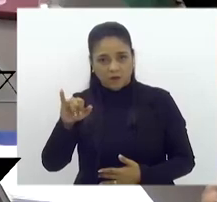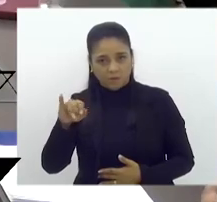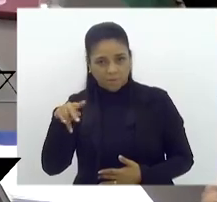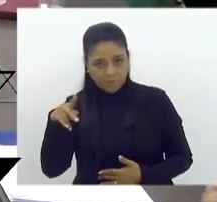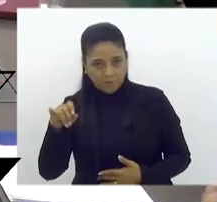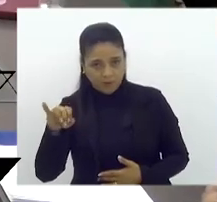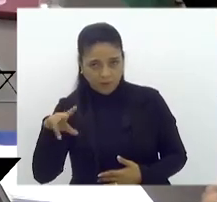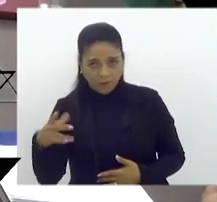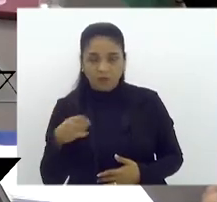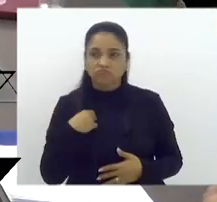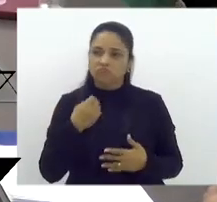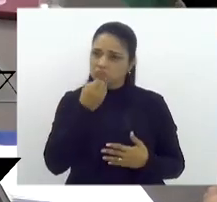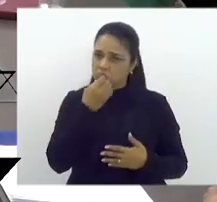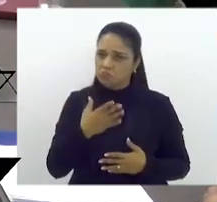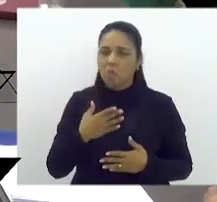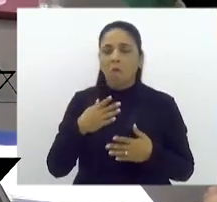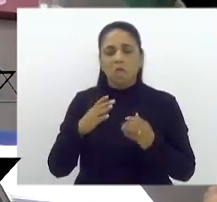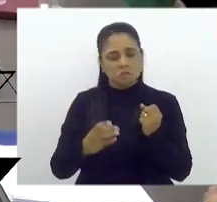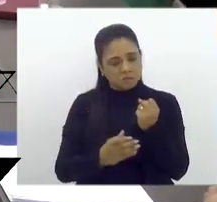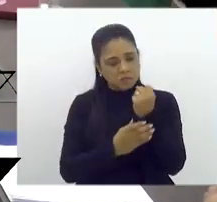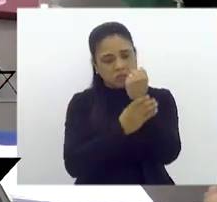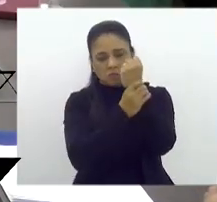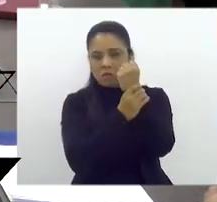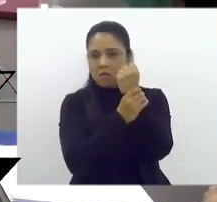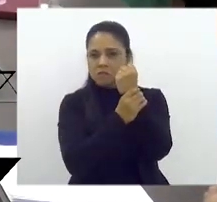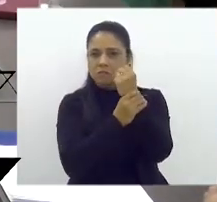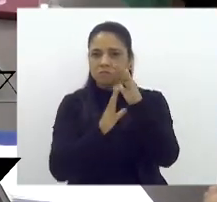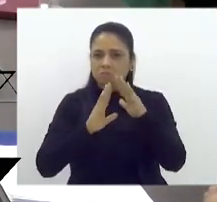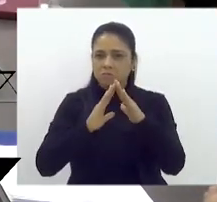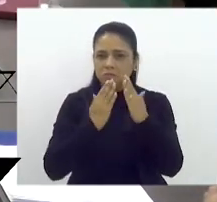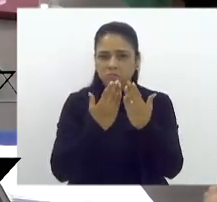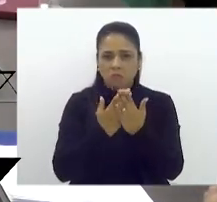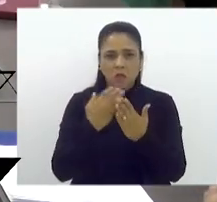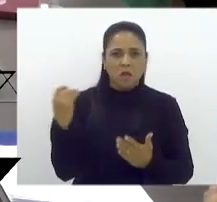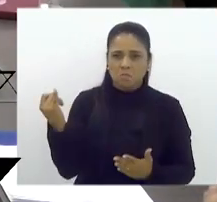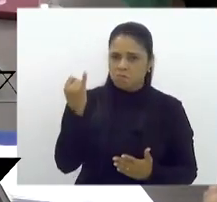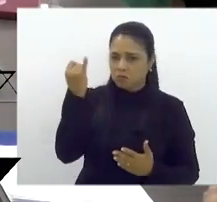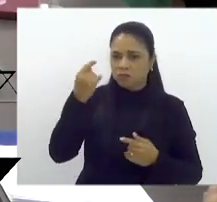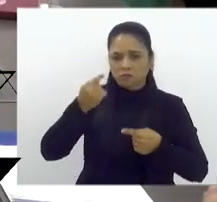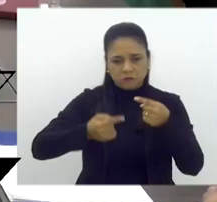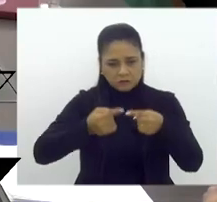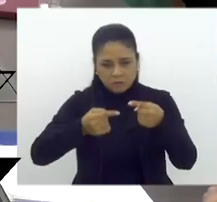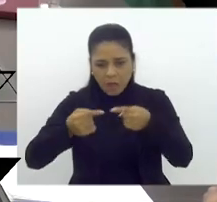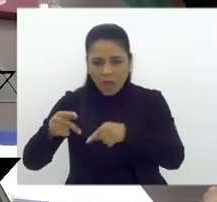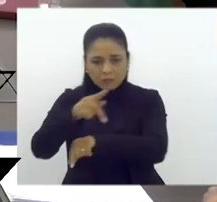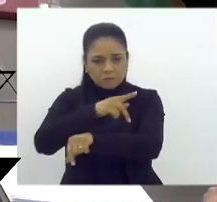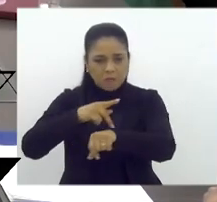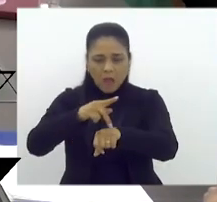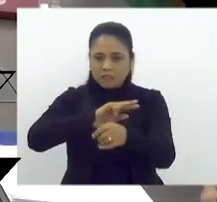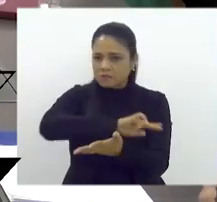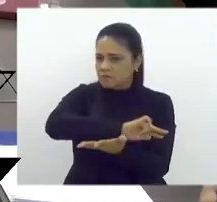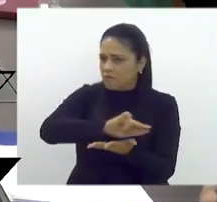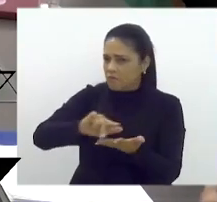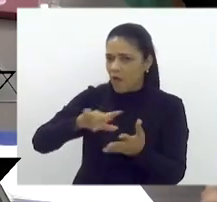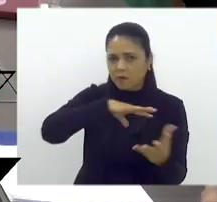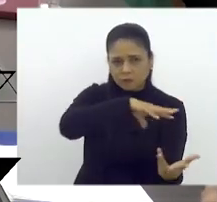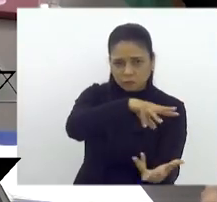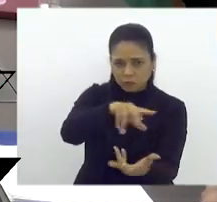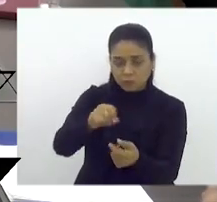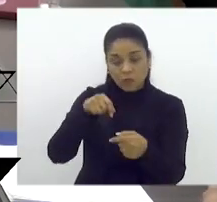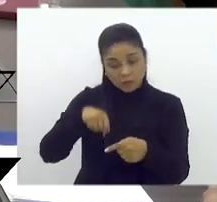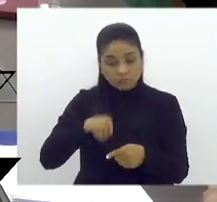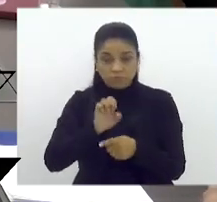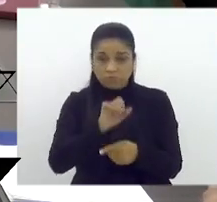A questão da segurança nas escolas é um debate que está sendo feito em diferentes países do mundo. Aqui no Brasil, no Rio de Janeiro, a gente também se